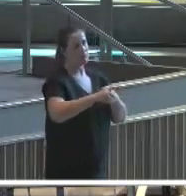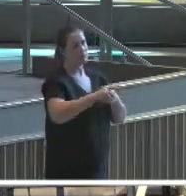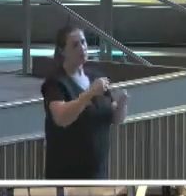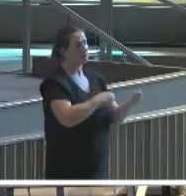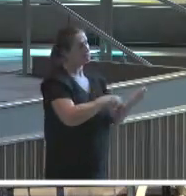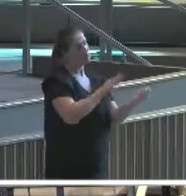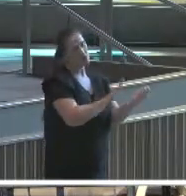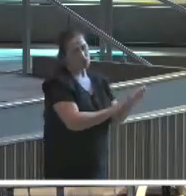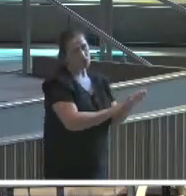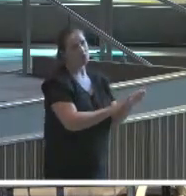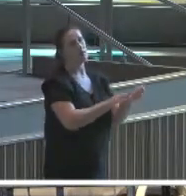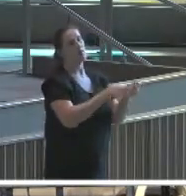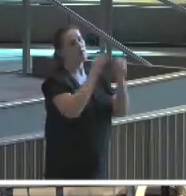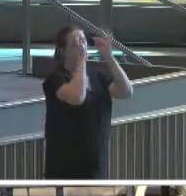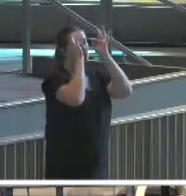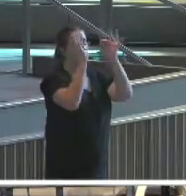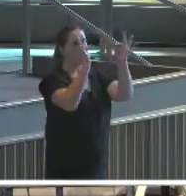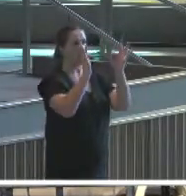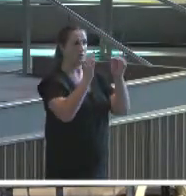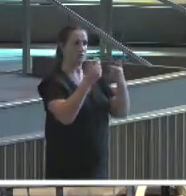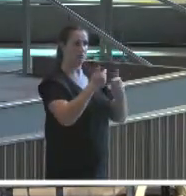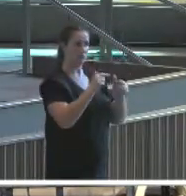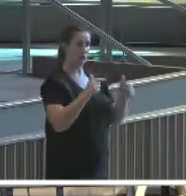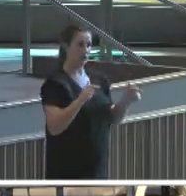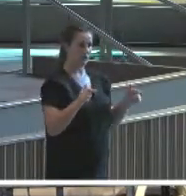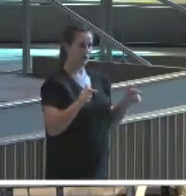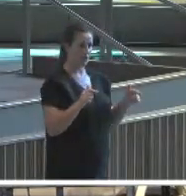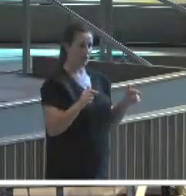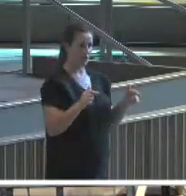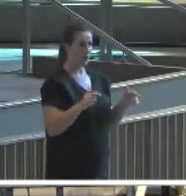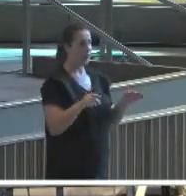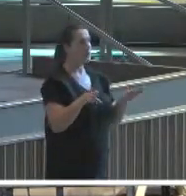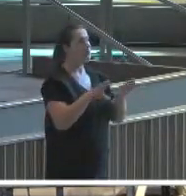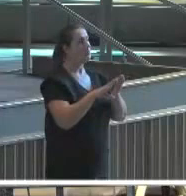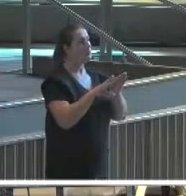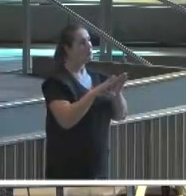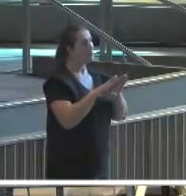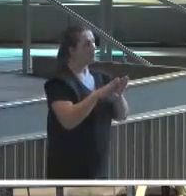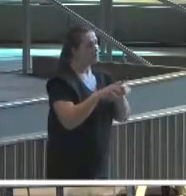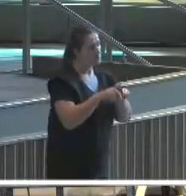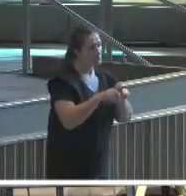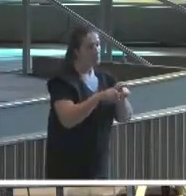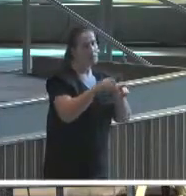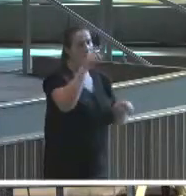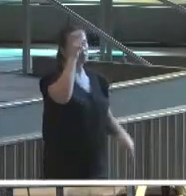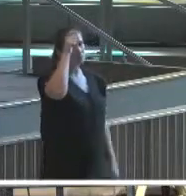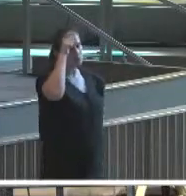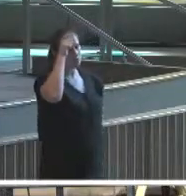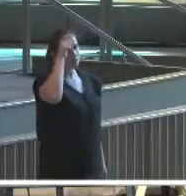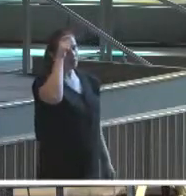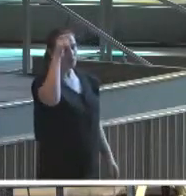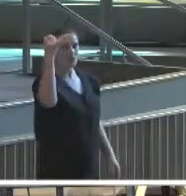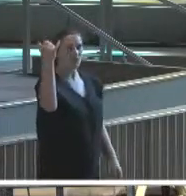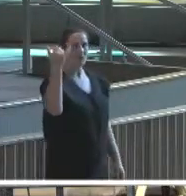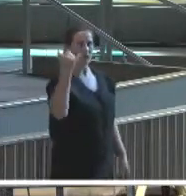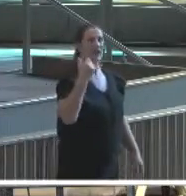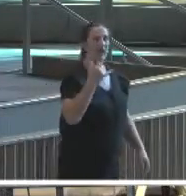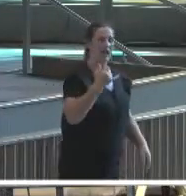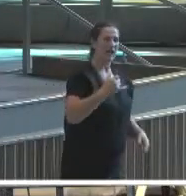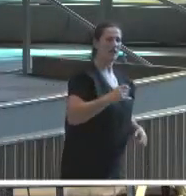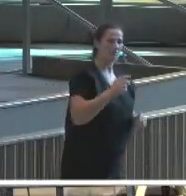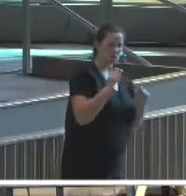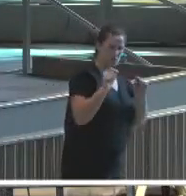diabo diga para a gente que a gente é capaz de enfrentar e dar a volta por cima nas consequências,